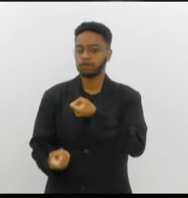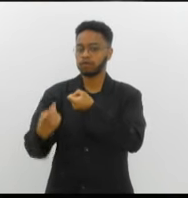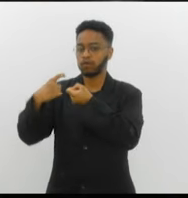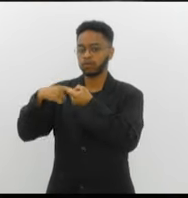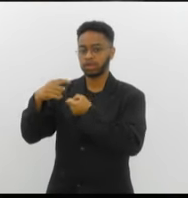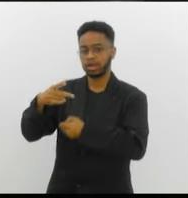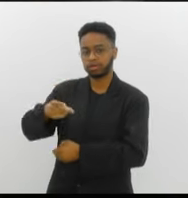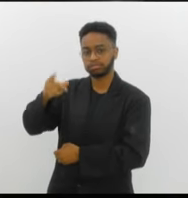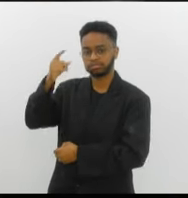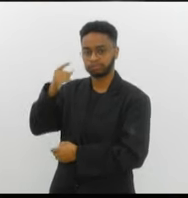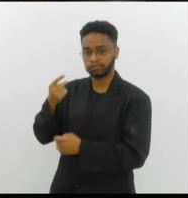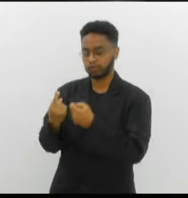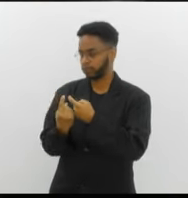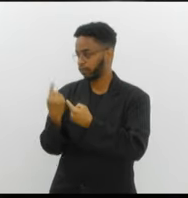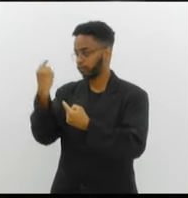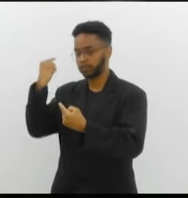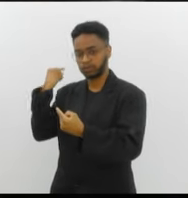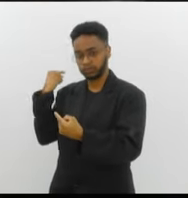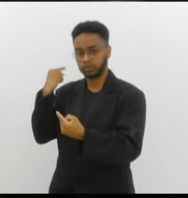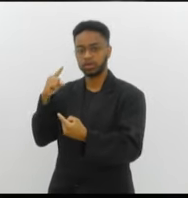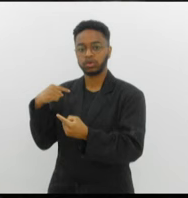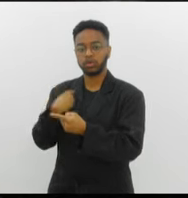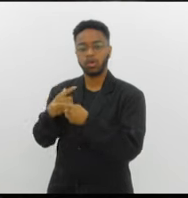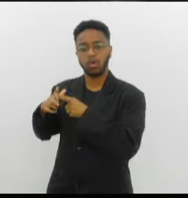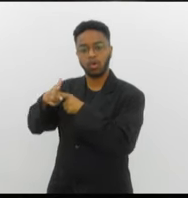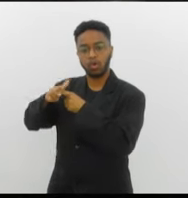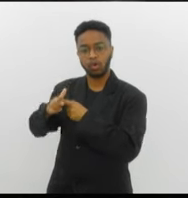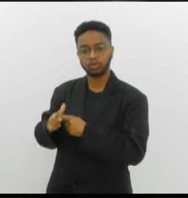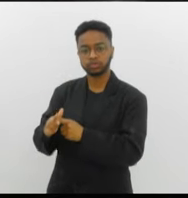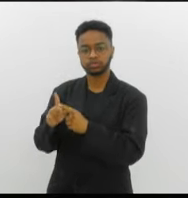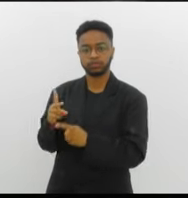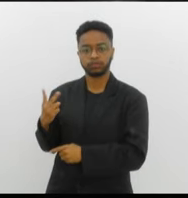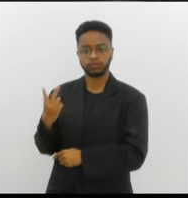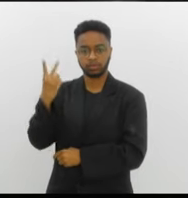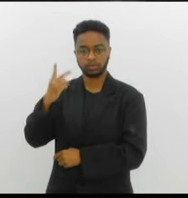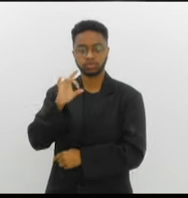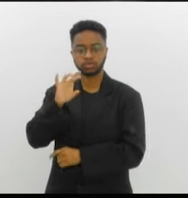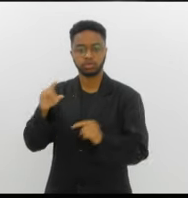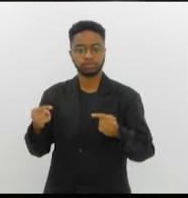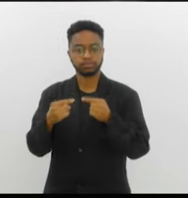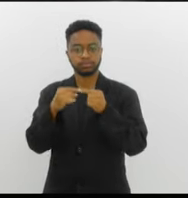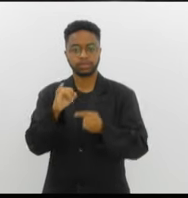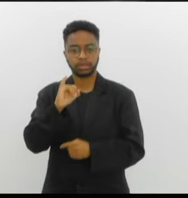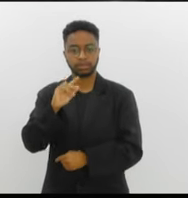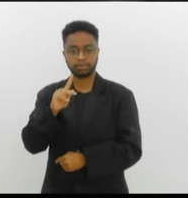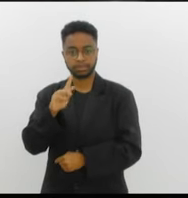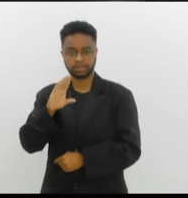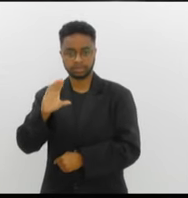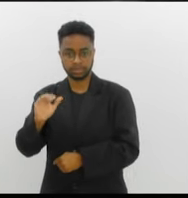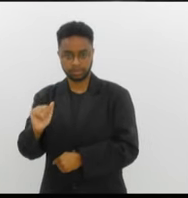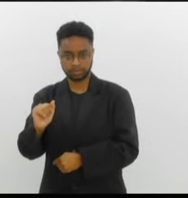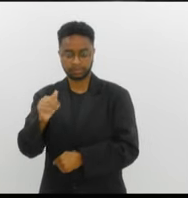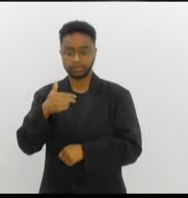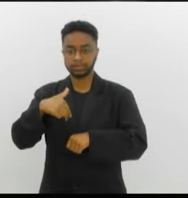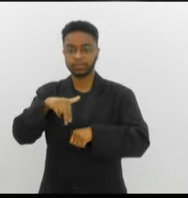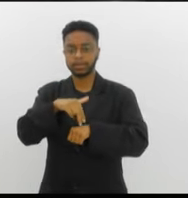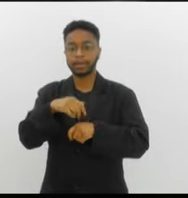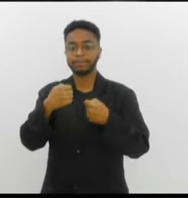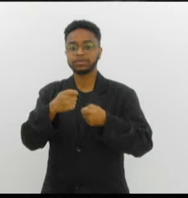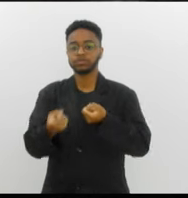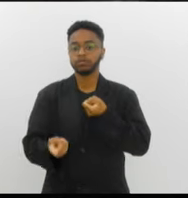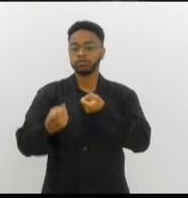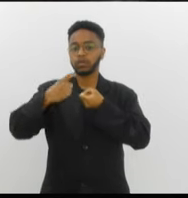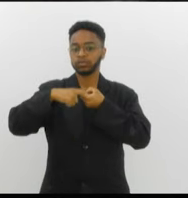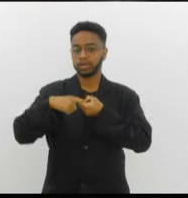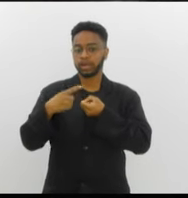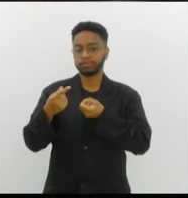tempo e corrigisse monetariamente só pelo IPCA, a União teria que devolver